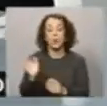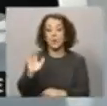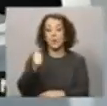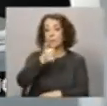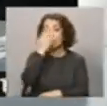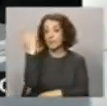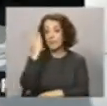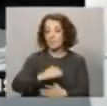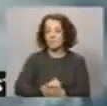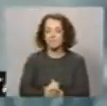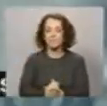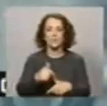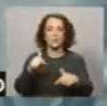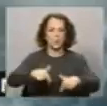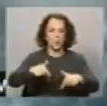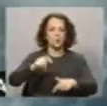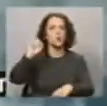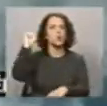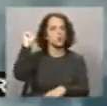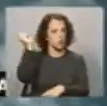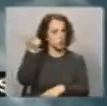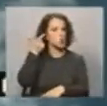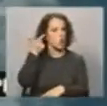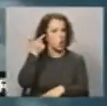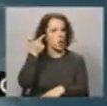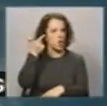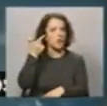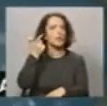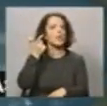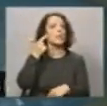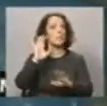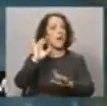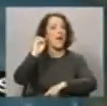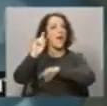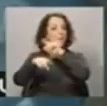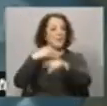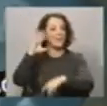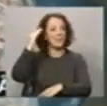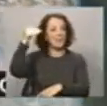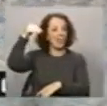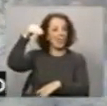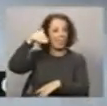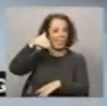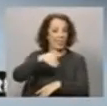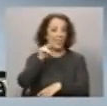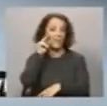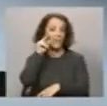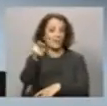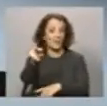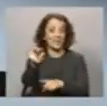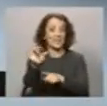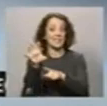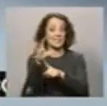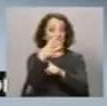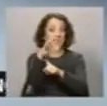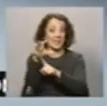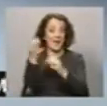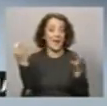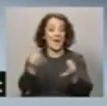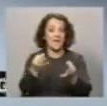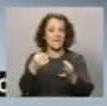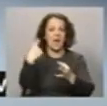dia. Hoje ainda um dia de sol, amanhã aproxima-se uma depressão que nós já vemos aqui na imagem de satélite. Já vemos aqui